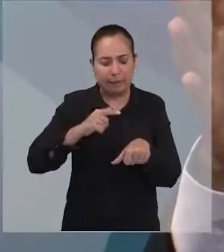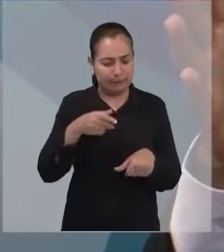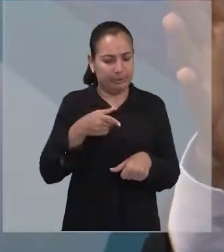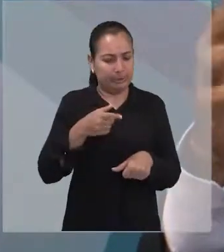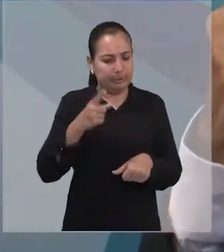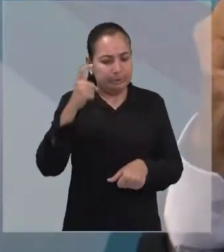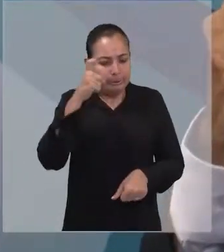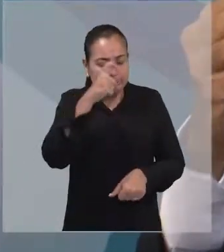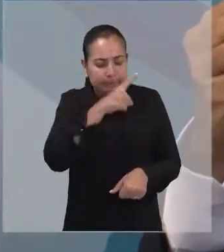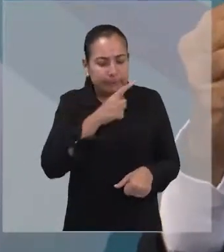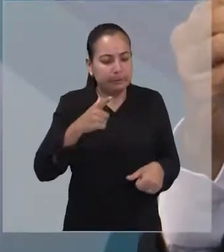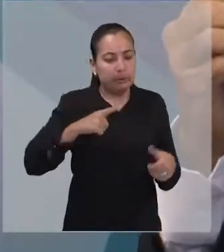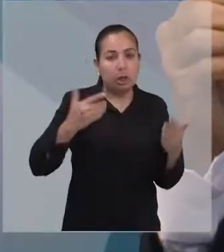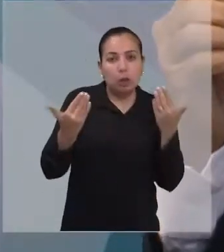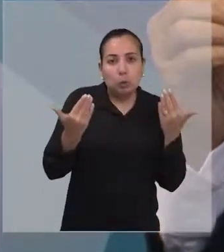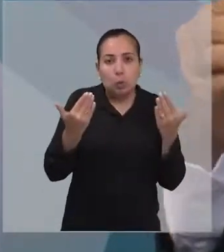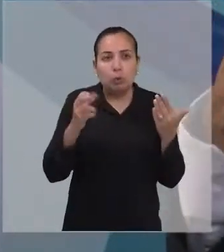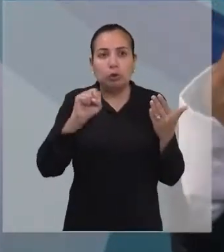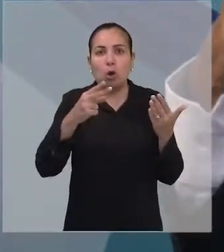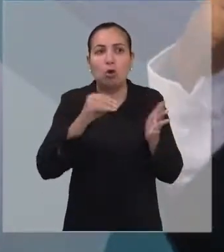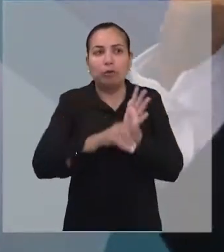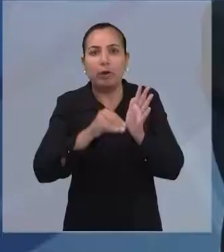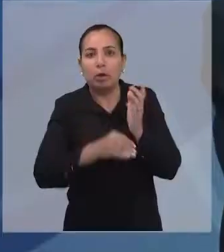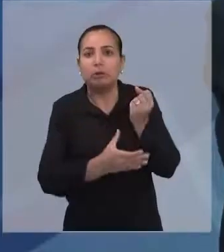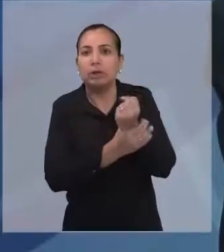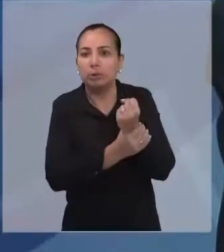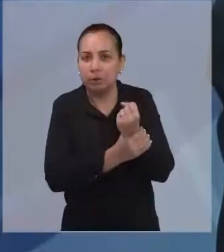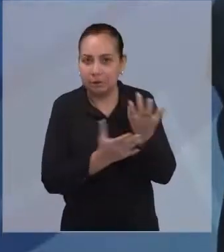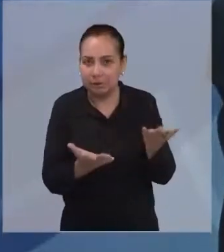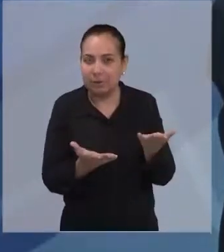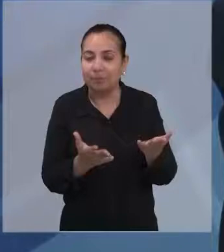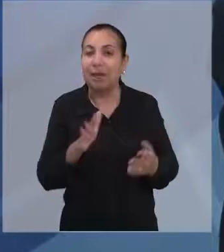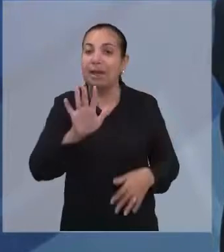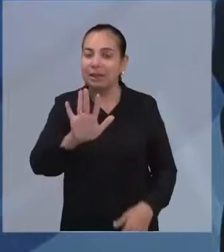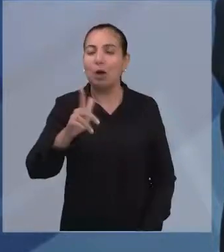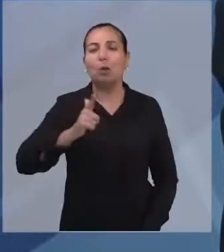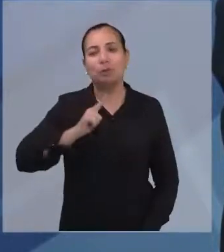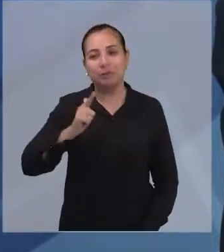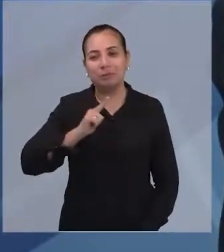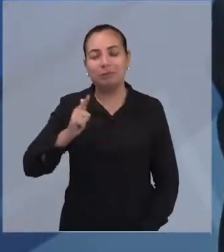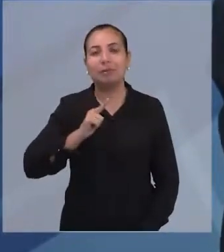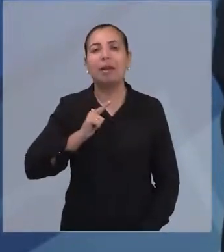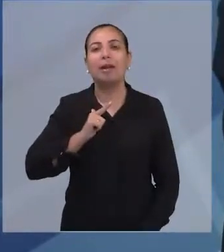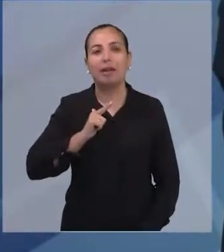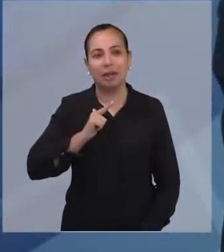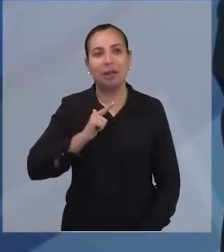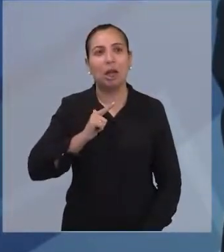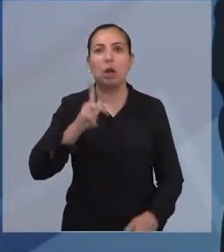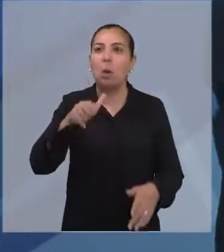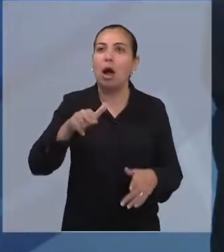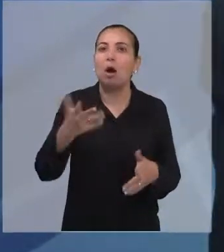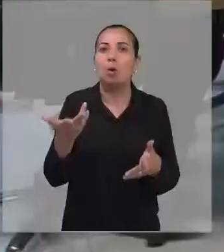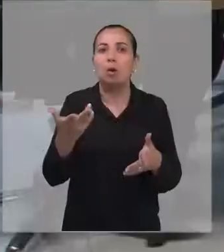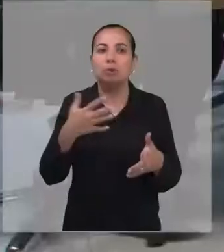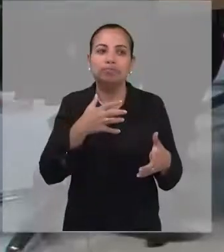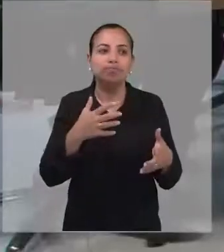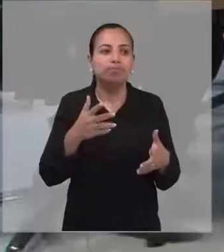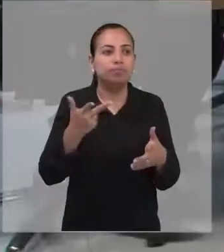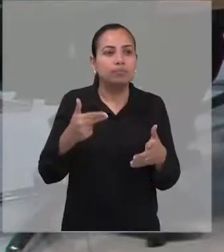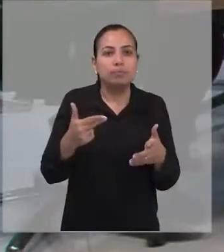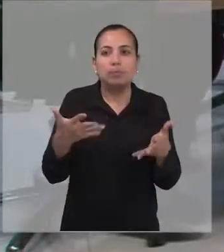inseguranças. Sobretudo quando trabalha numa questão que tem grande repercussão política e tem pesos